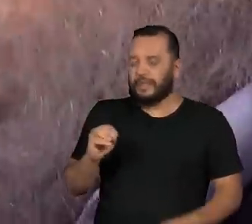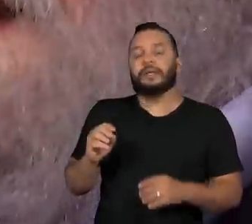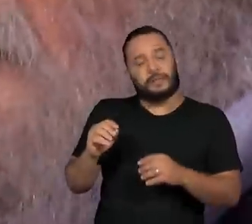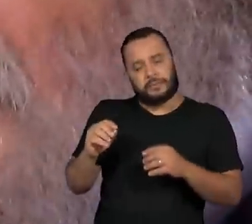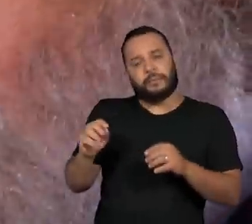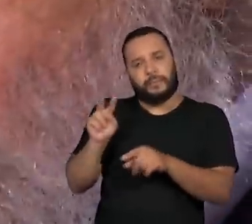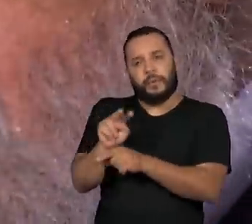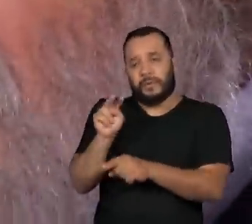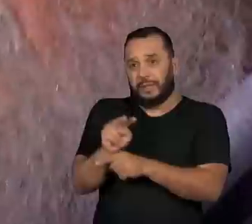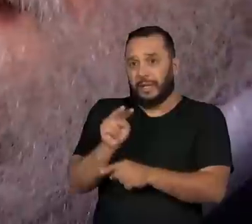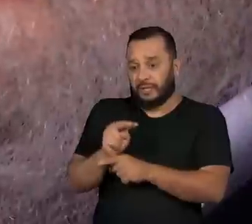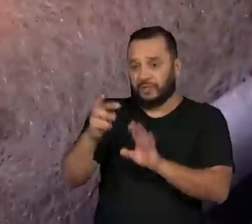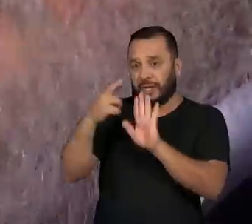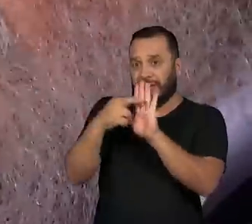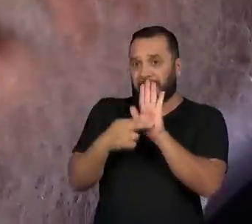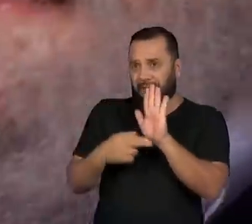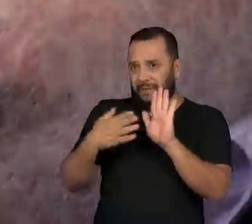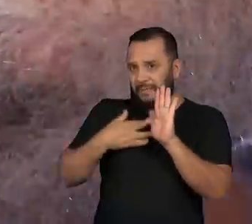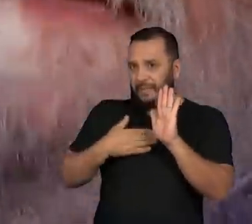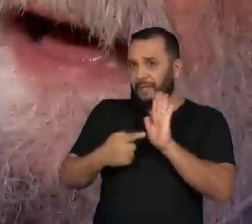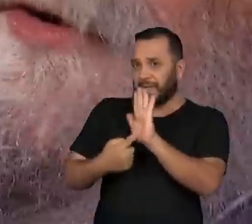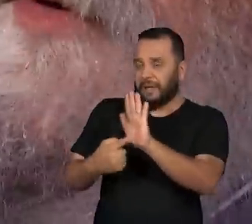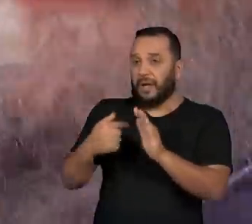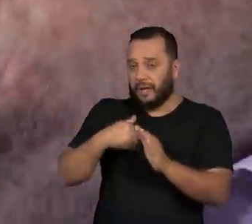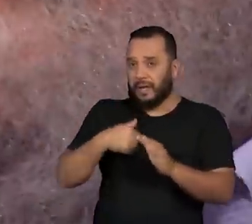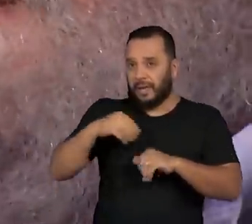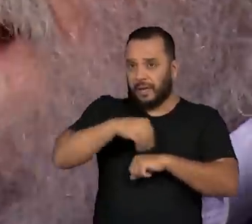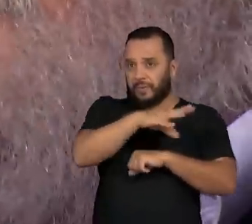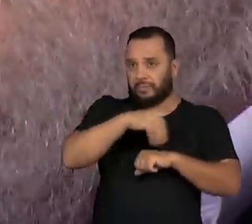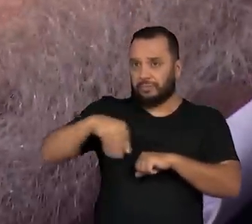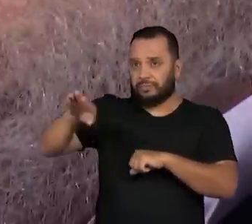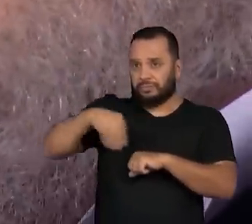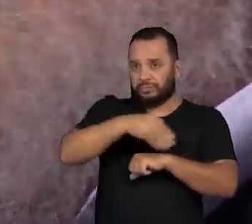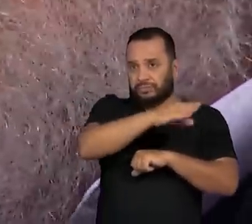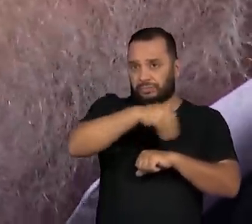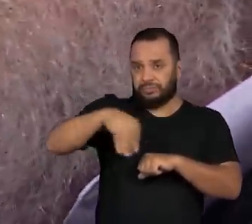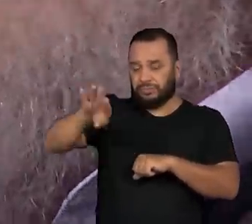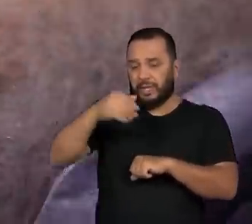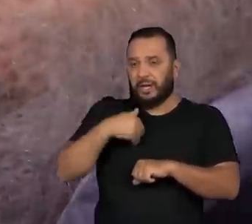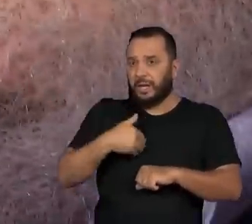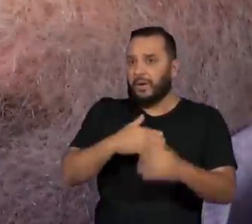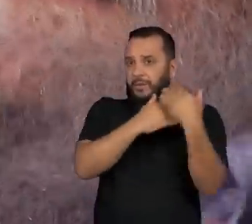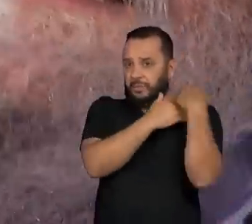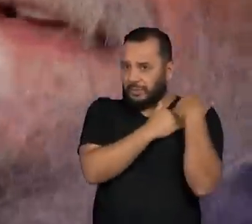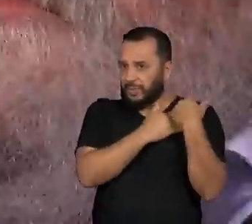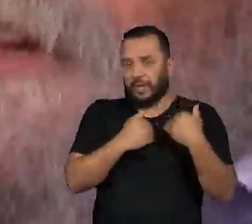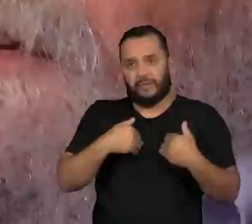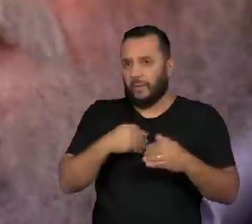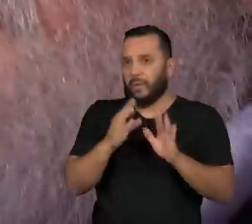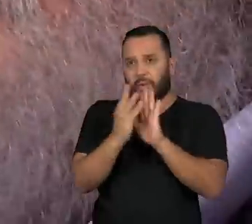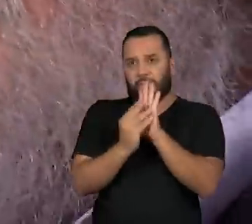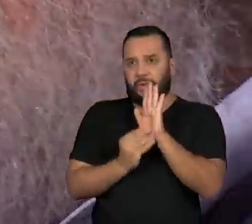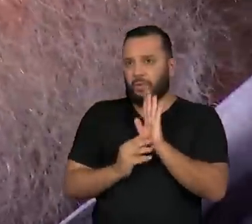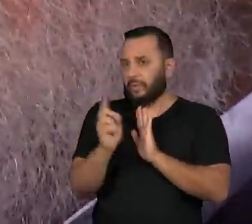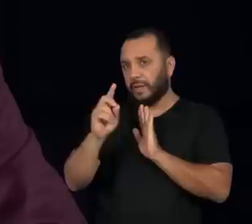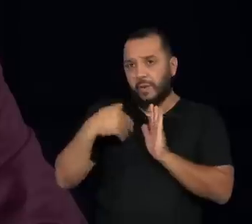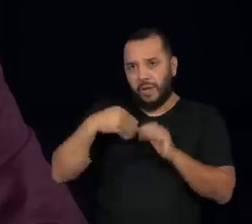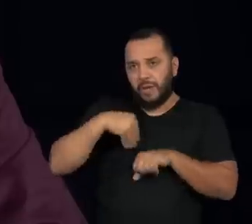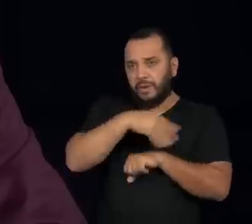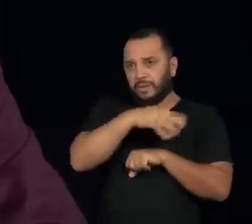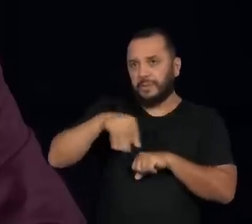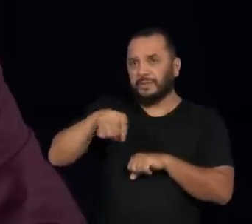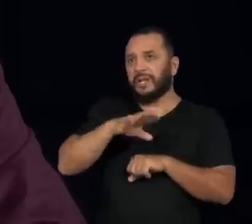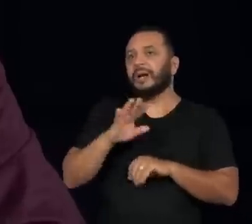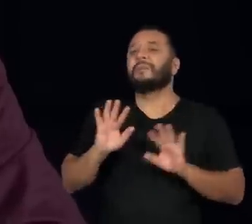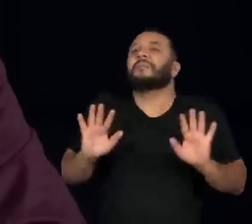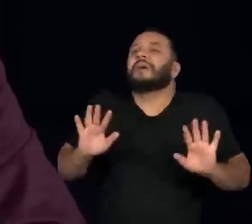impor as suas regras de clube e você como intermediário responsável pelo conteúdo que você carrega desde que você seja intermediário o